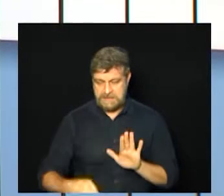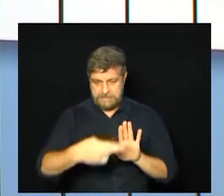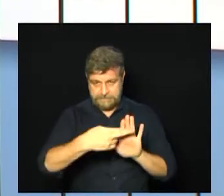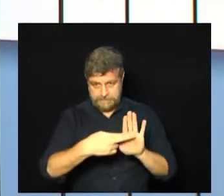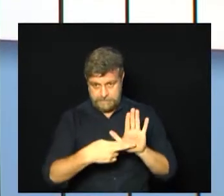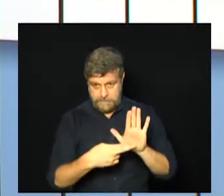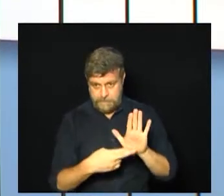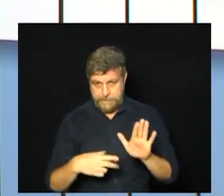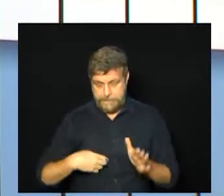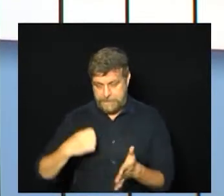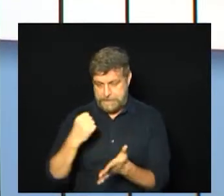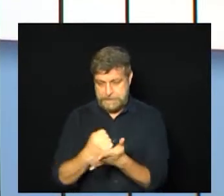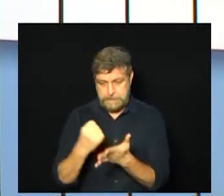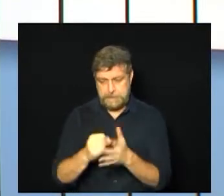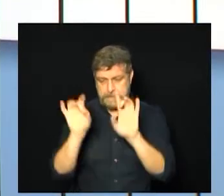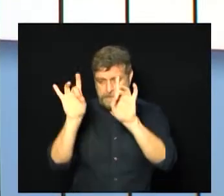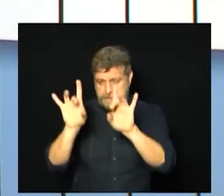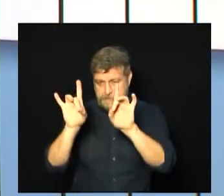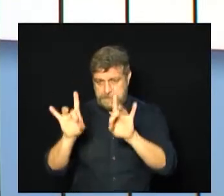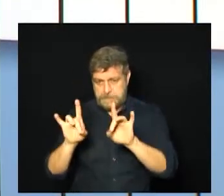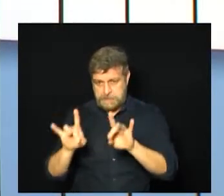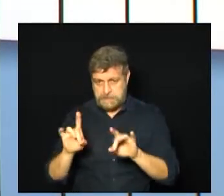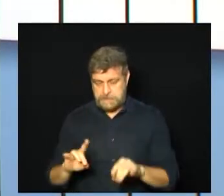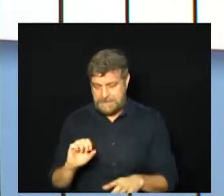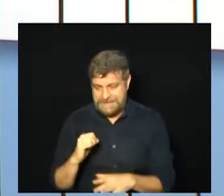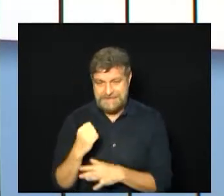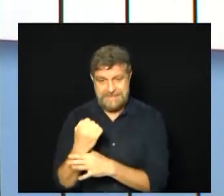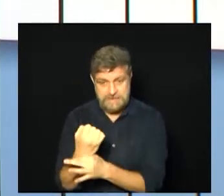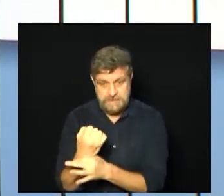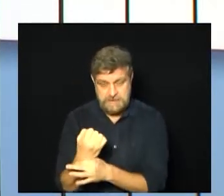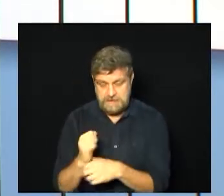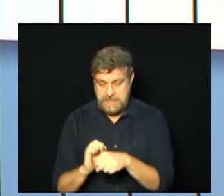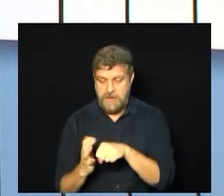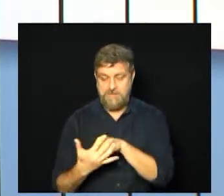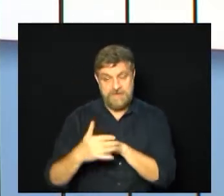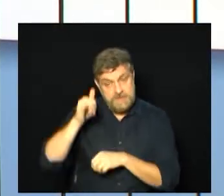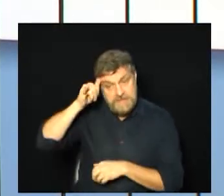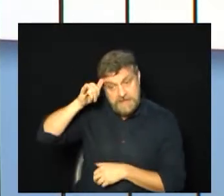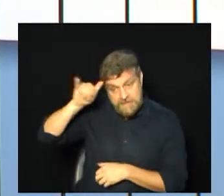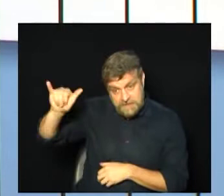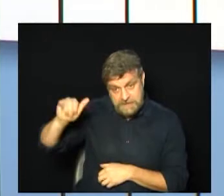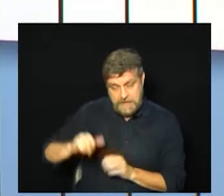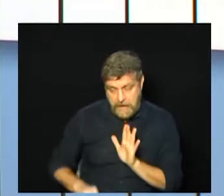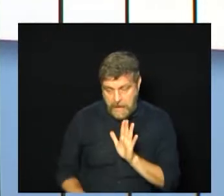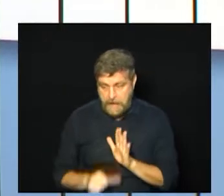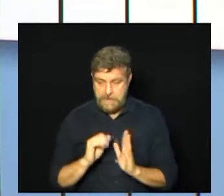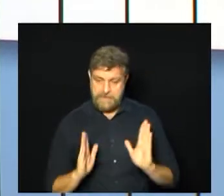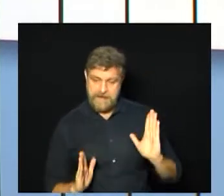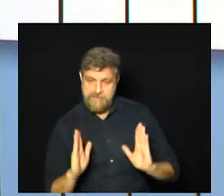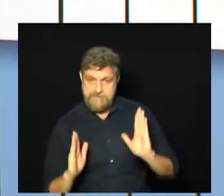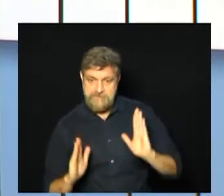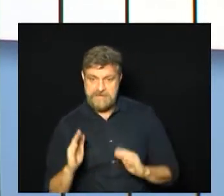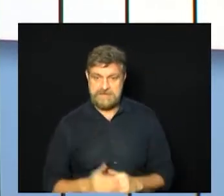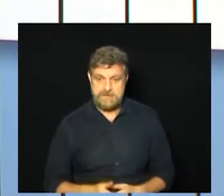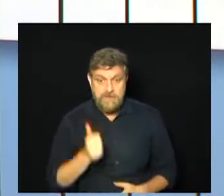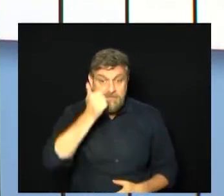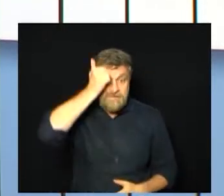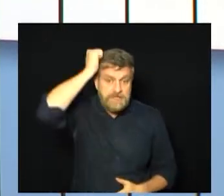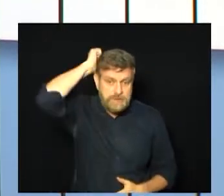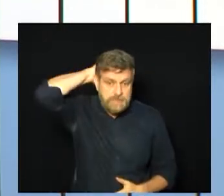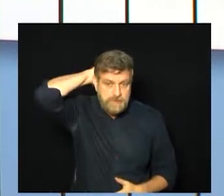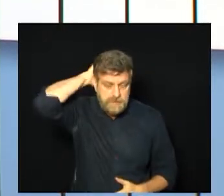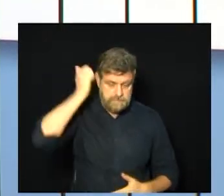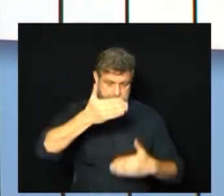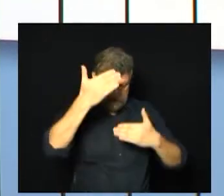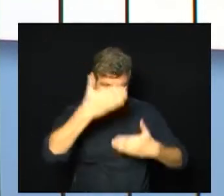é um protocolo especial de biossegurança contra a Covid-19 para a primeira fase do vestibular. Ela vai